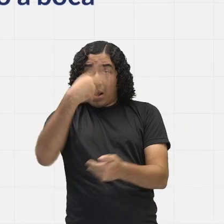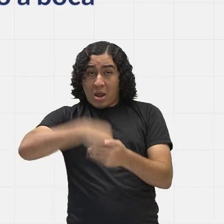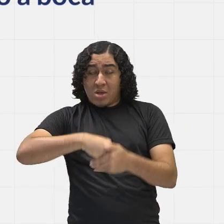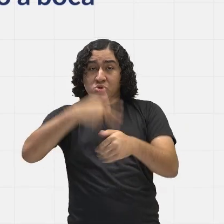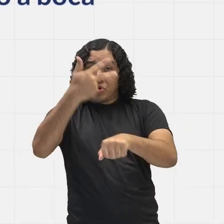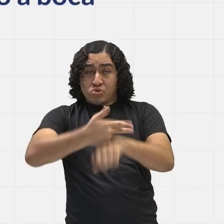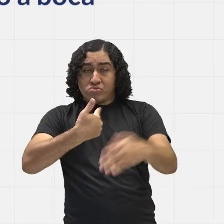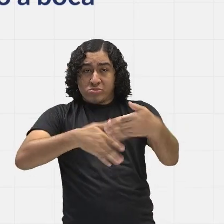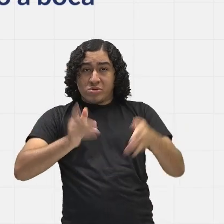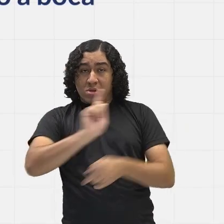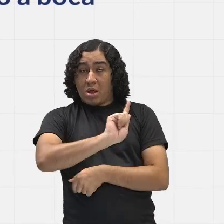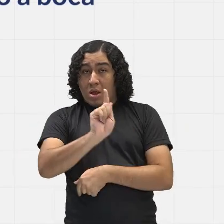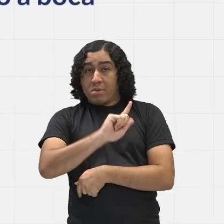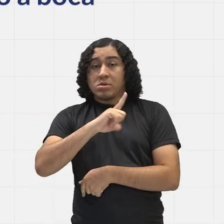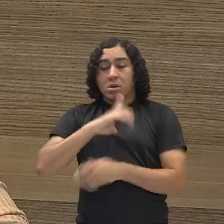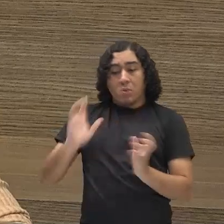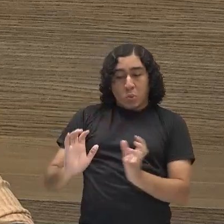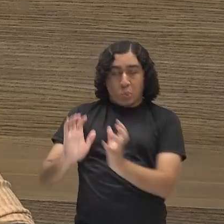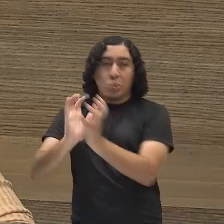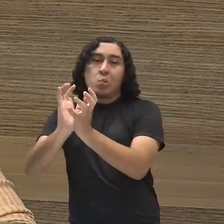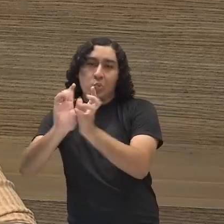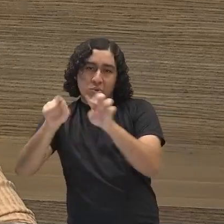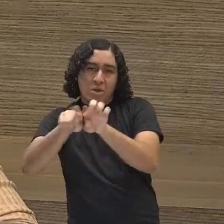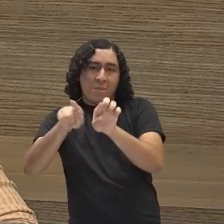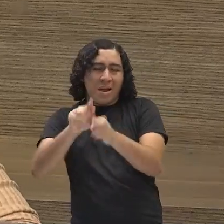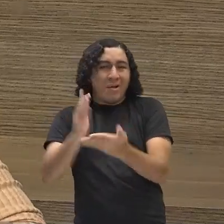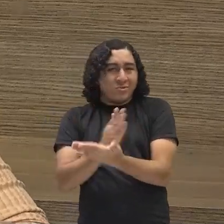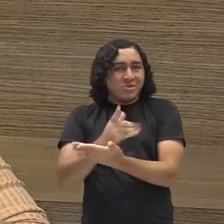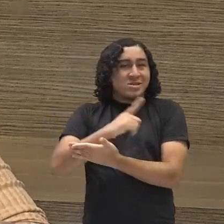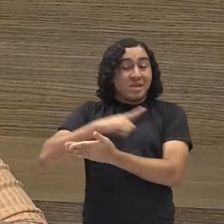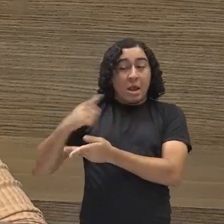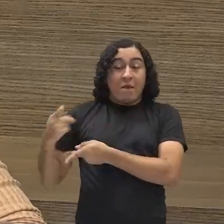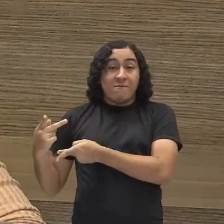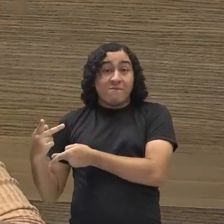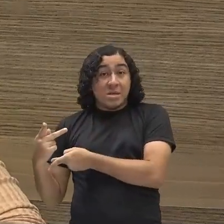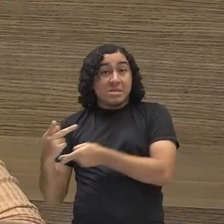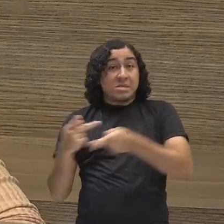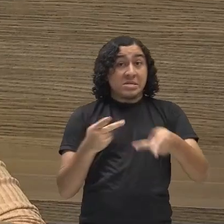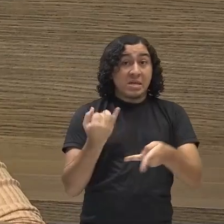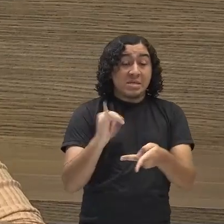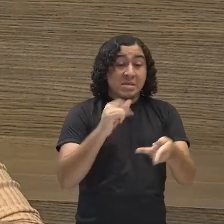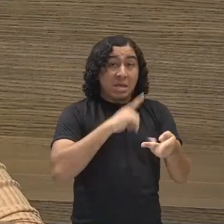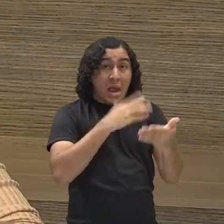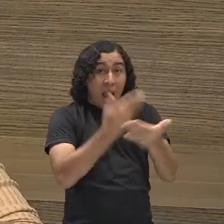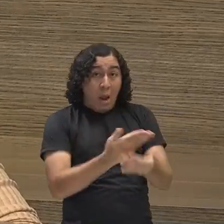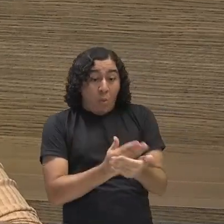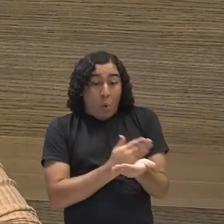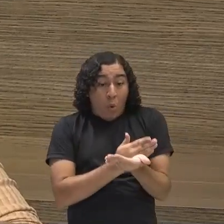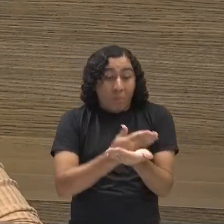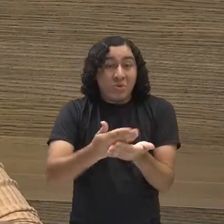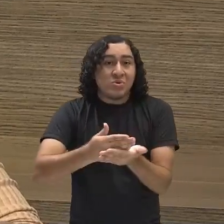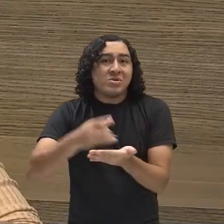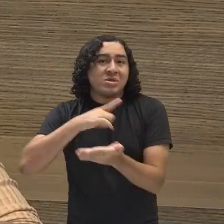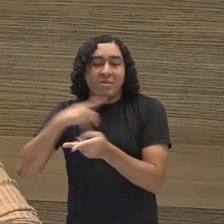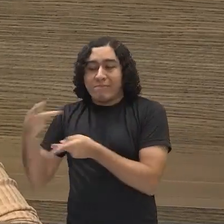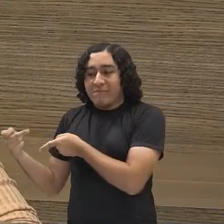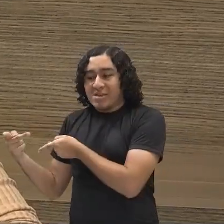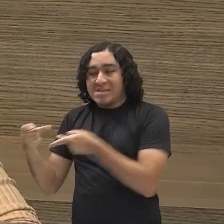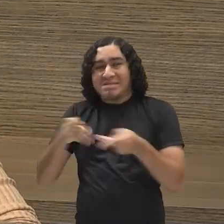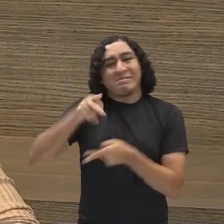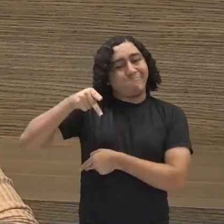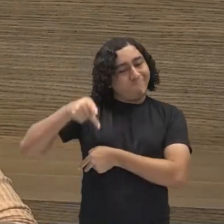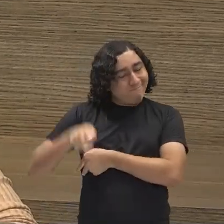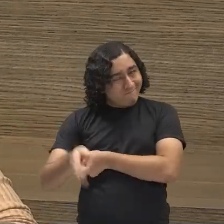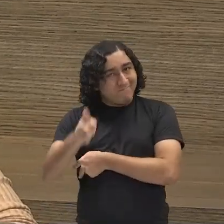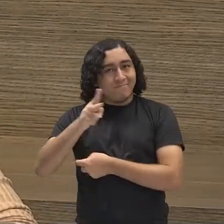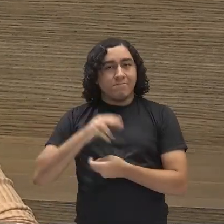vocês, a gente tem equipe, a gente tem, a maioria das vezes, visita durante as transmissões de aulas. A gente recebe muita visita aqui no Centro de Mídias.